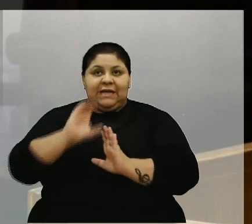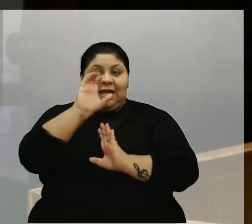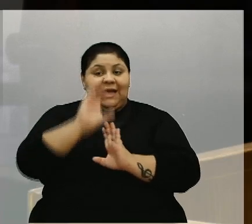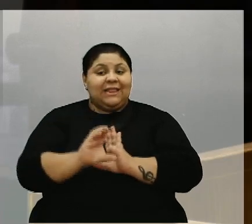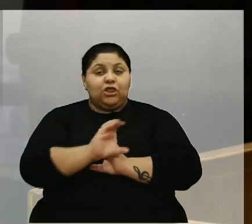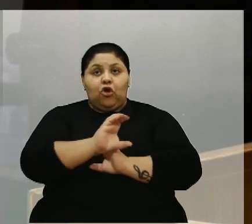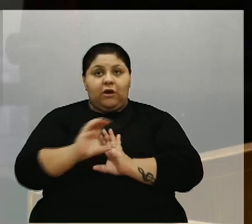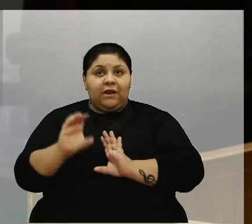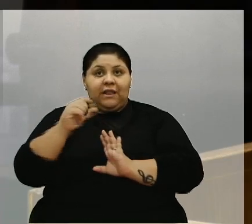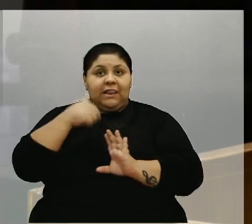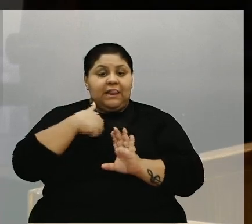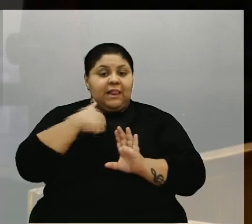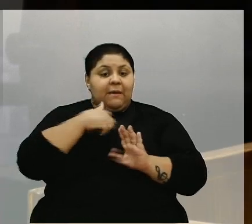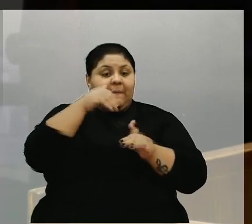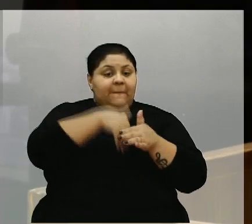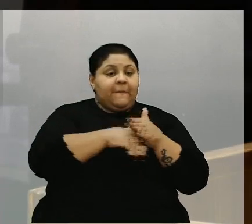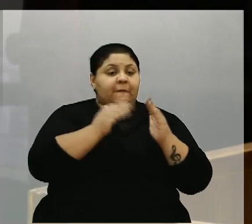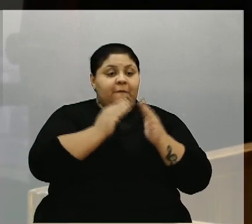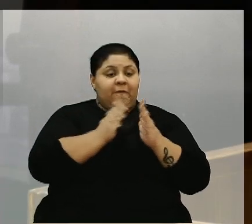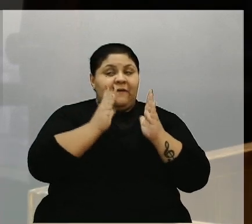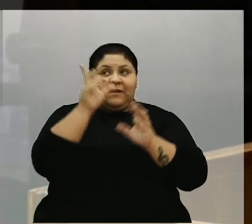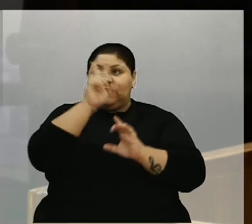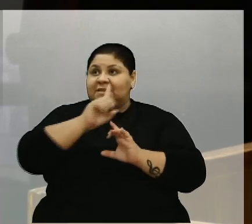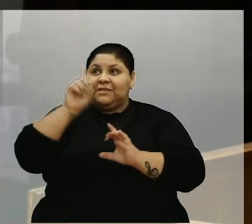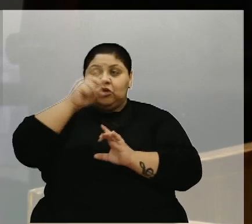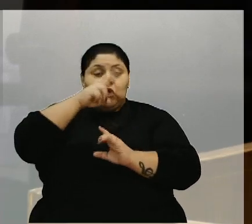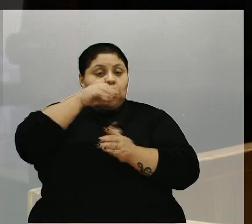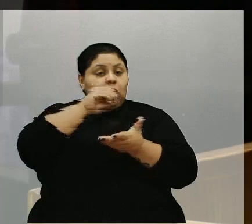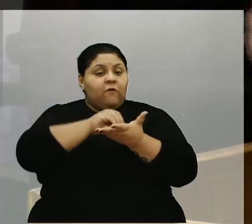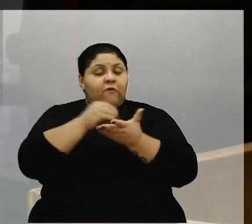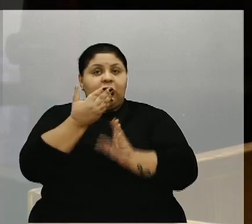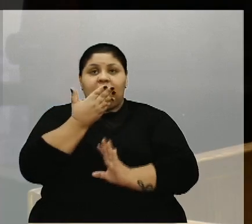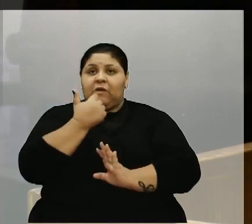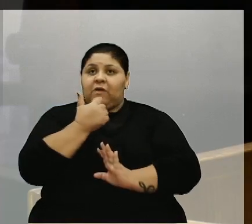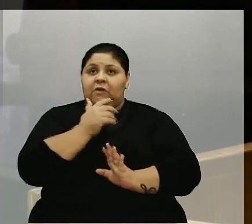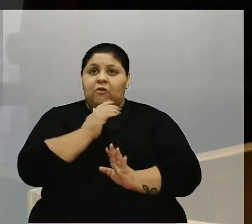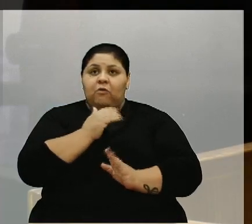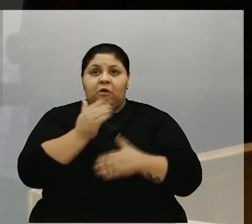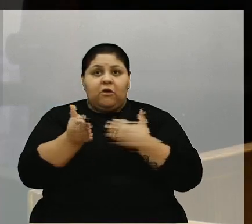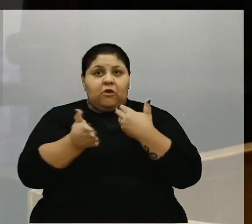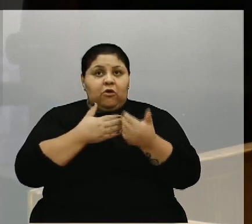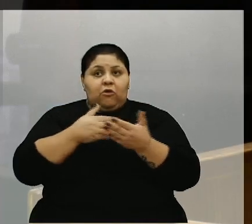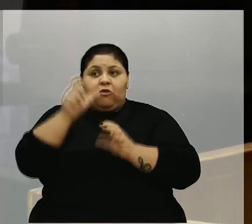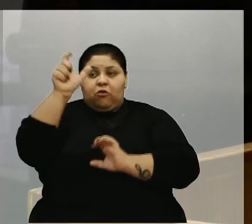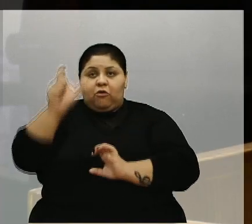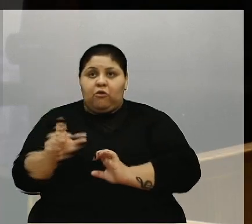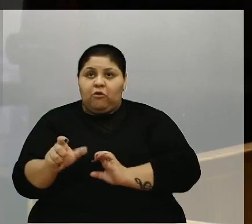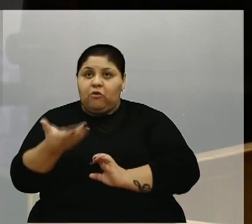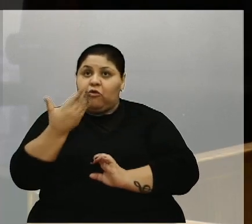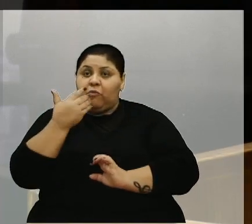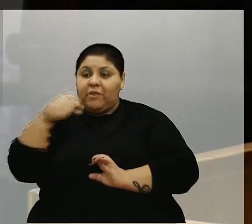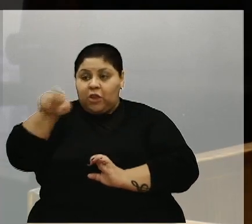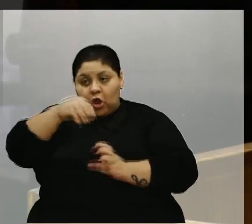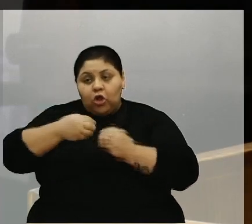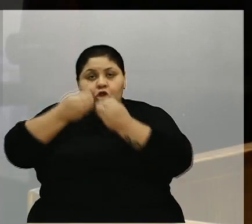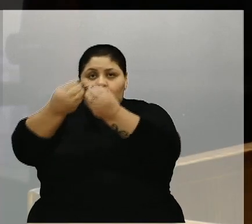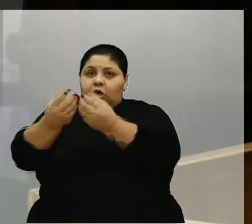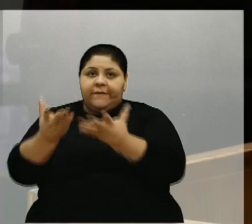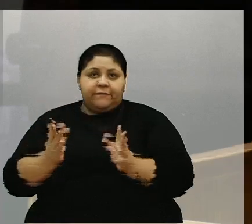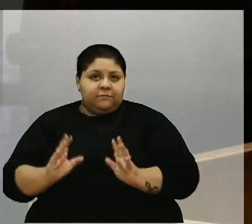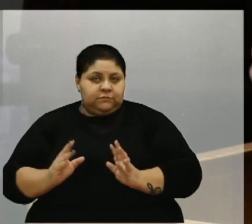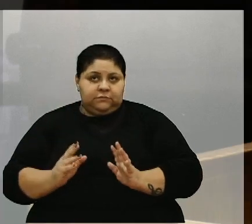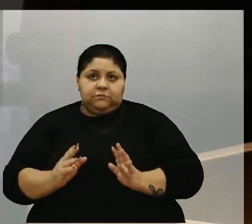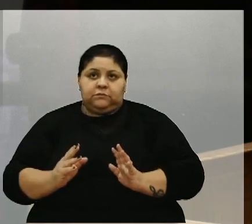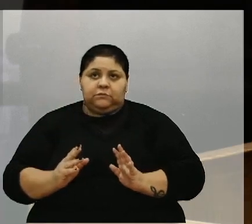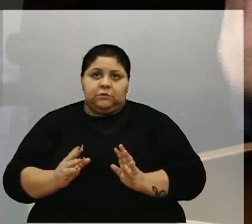casa, graças a Deus, nunca faltou comida, e qualquer pessoa que pedia comida nós dávamos. Qualquer pessoa,